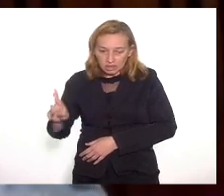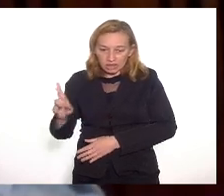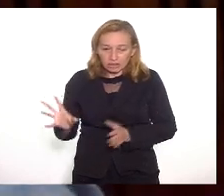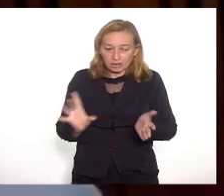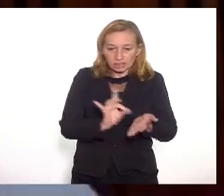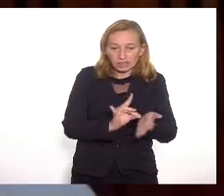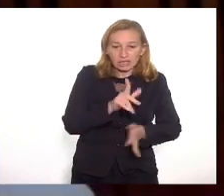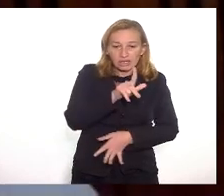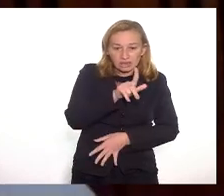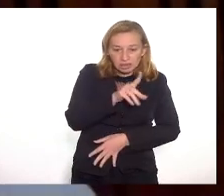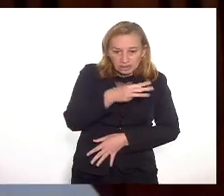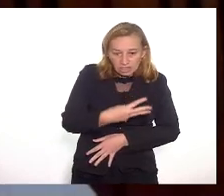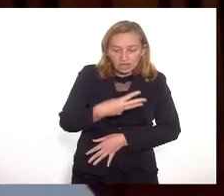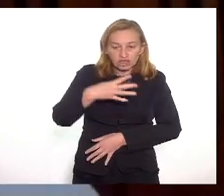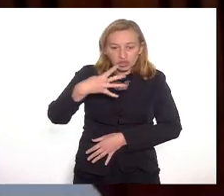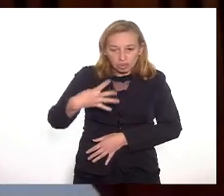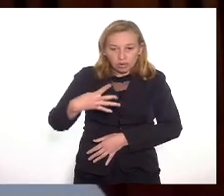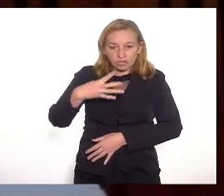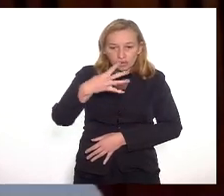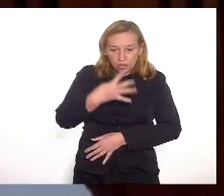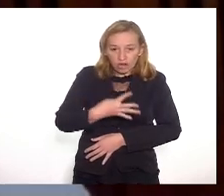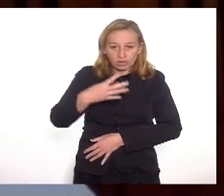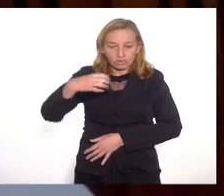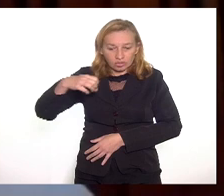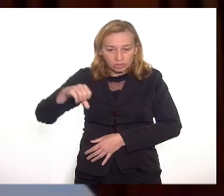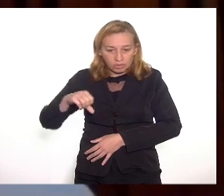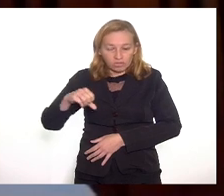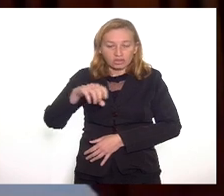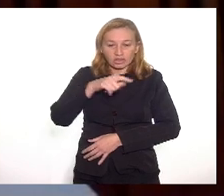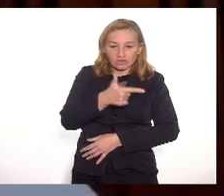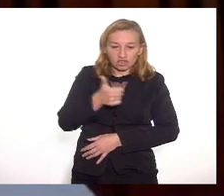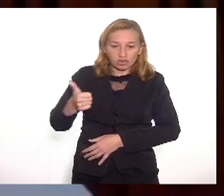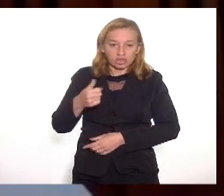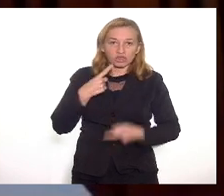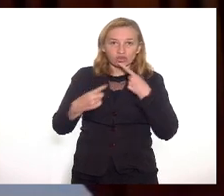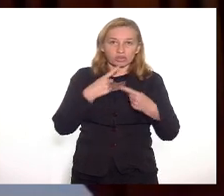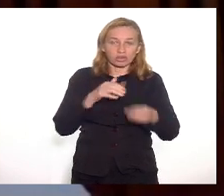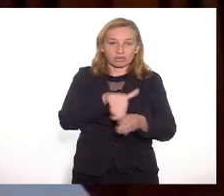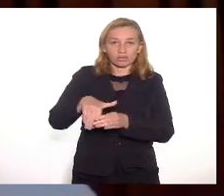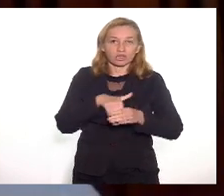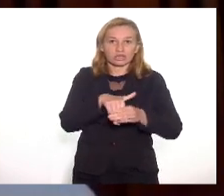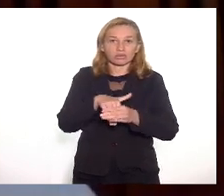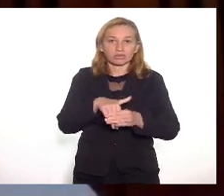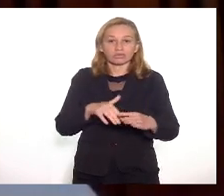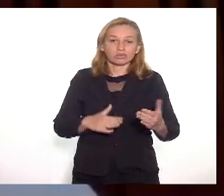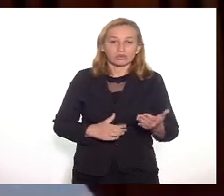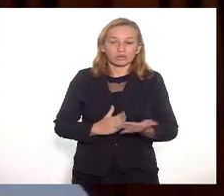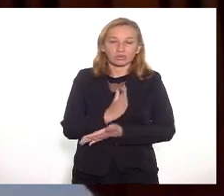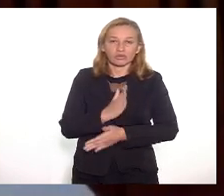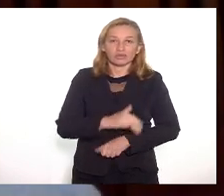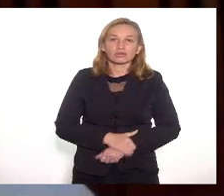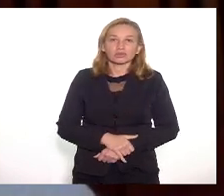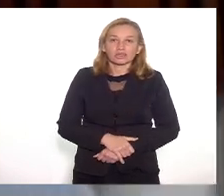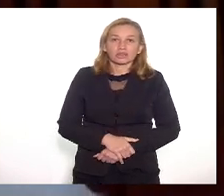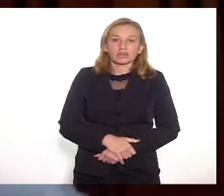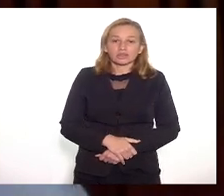lei 3949 de 21. Em discussão, em votação,